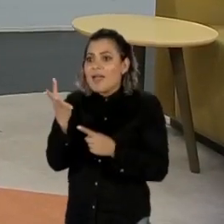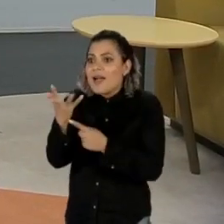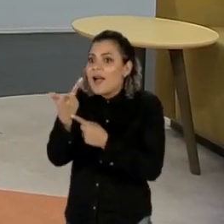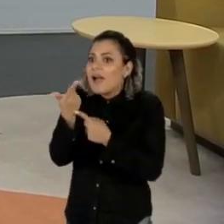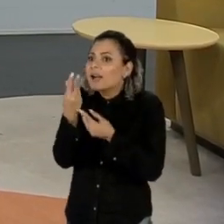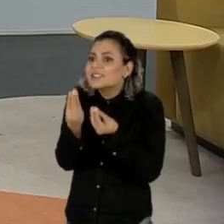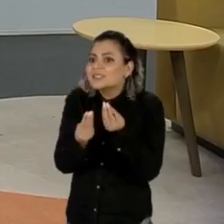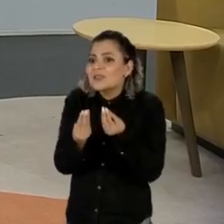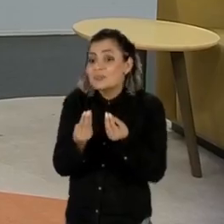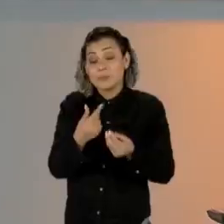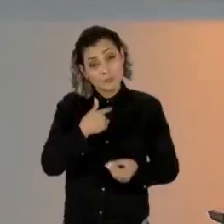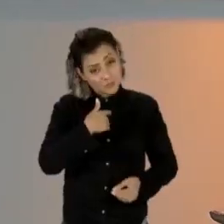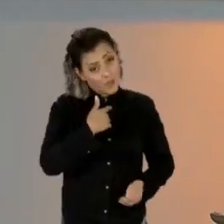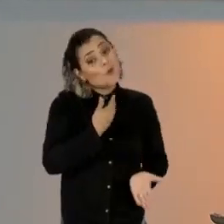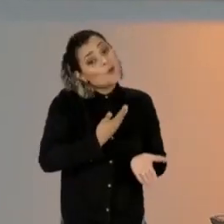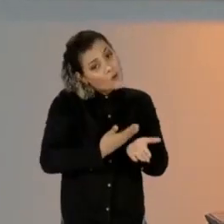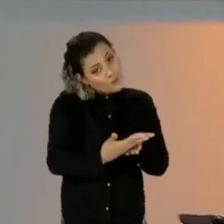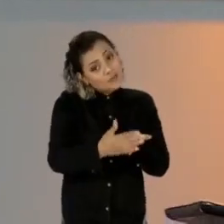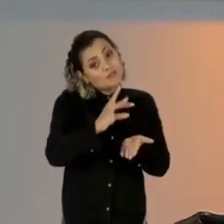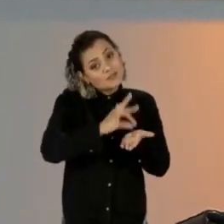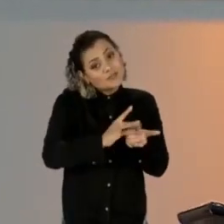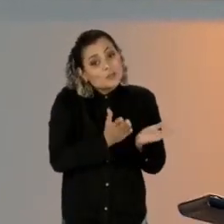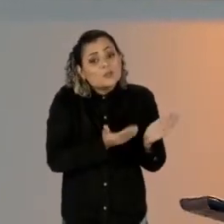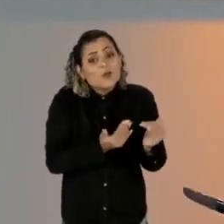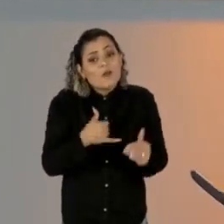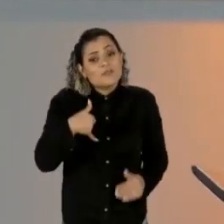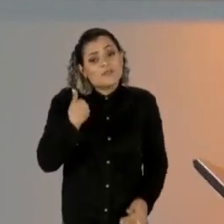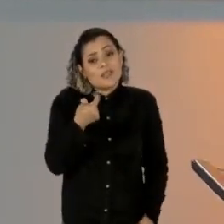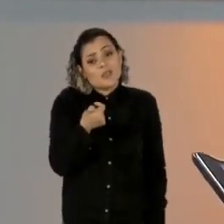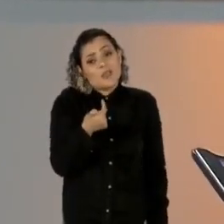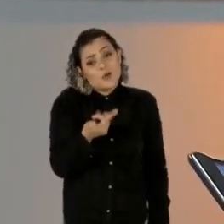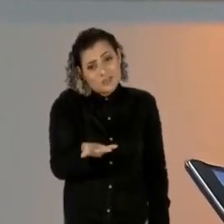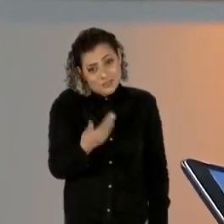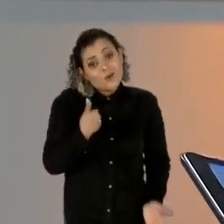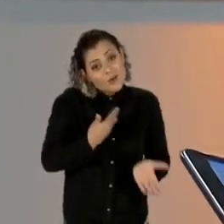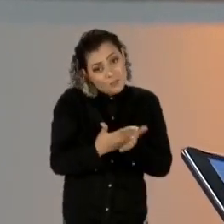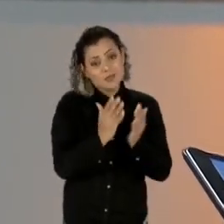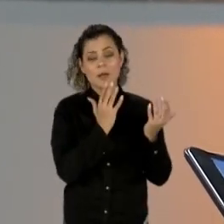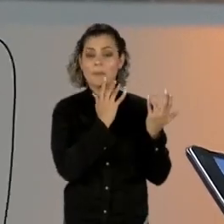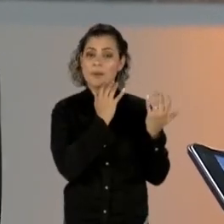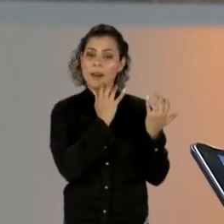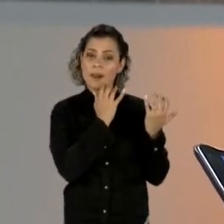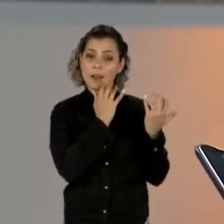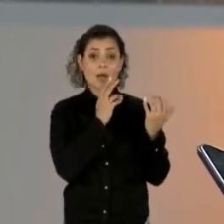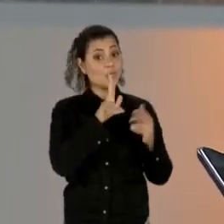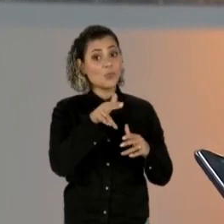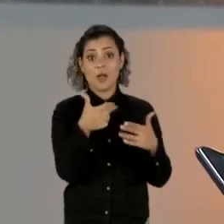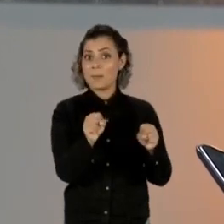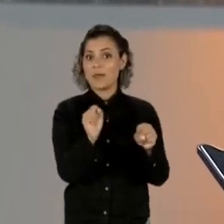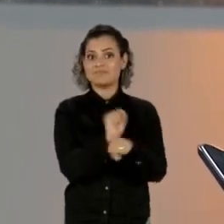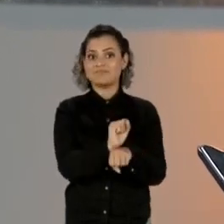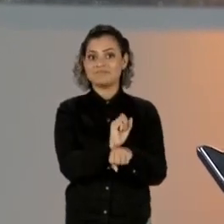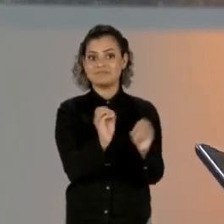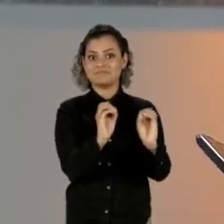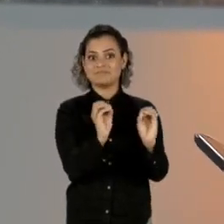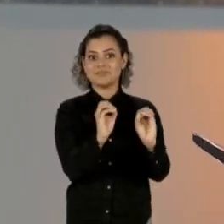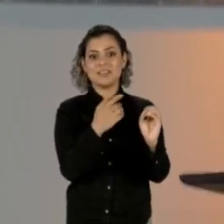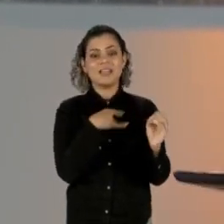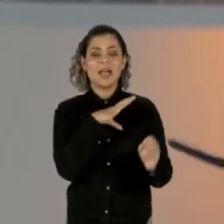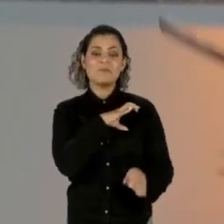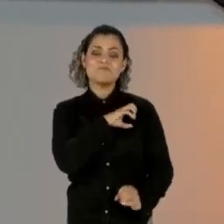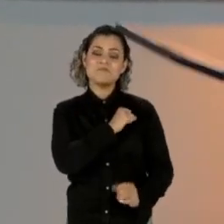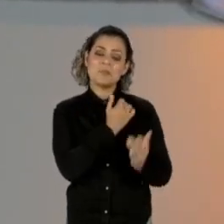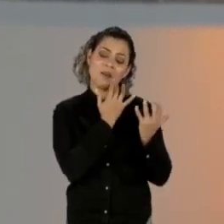bom eu comecei relativamente nova com os 12 anos como seja a falta e nunca mais parei foi amor à primeira